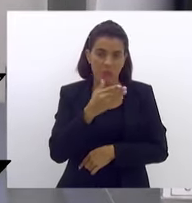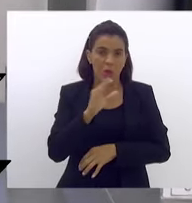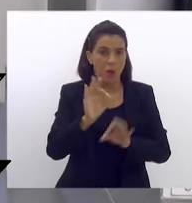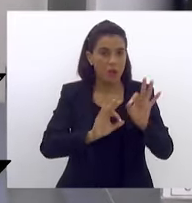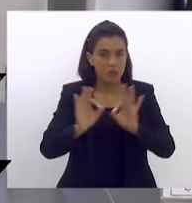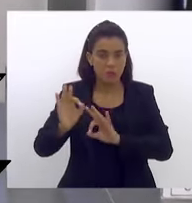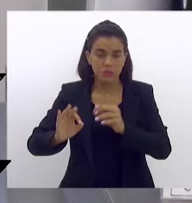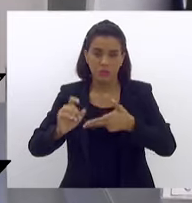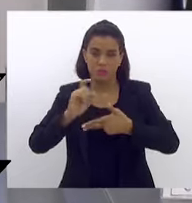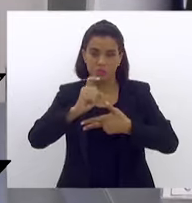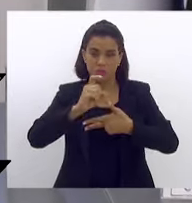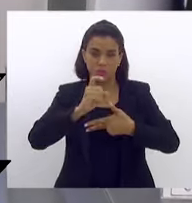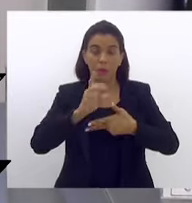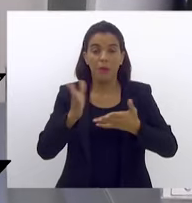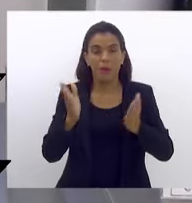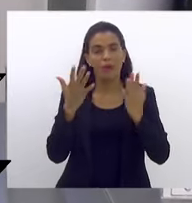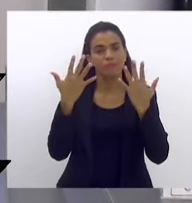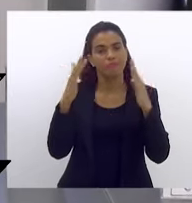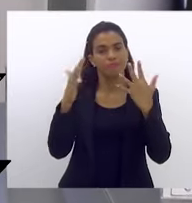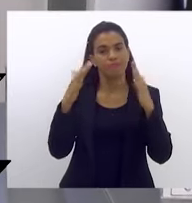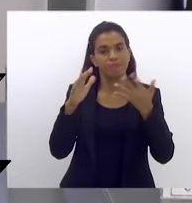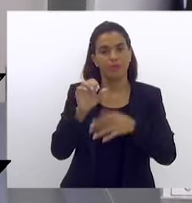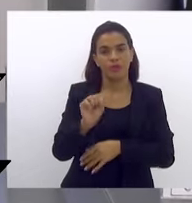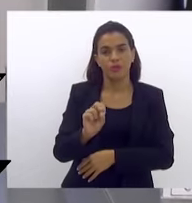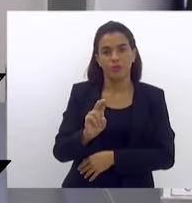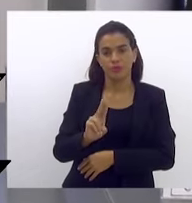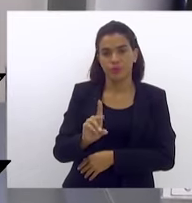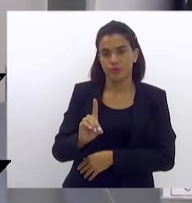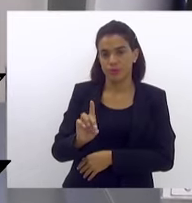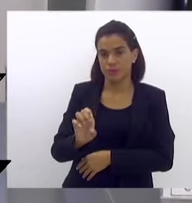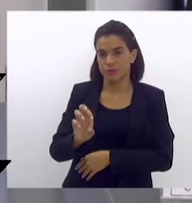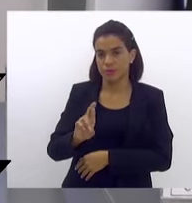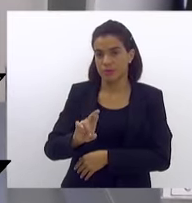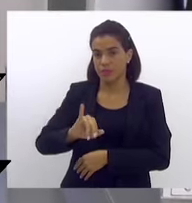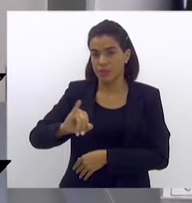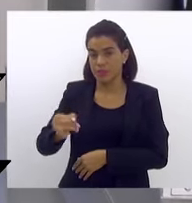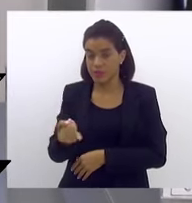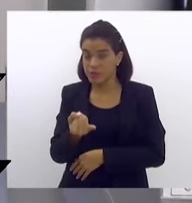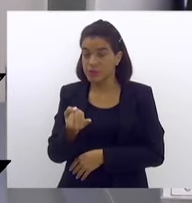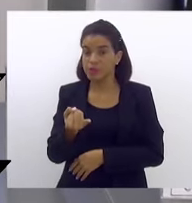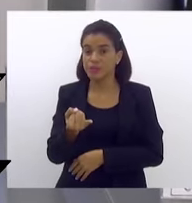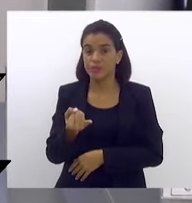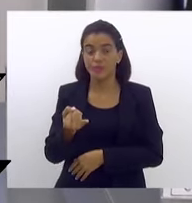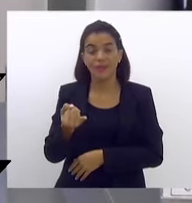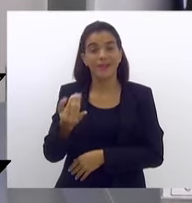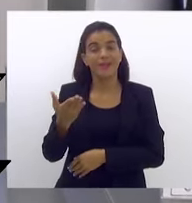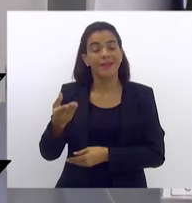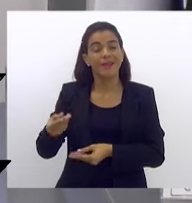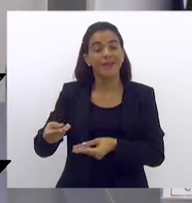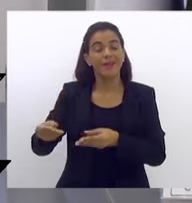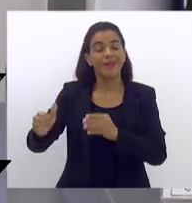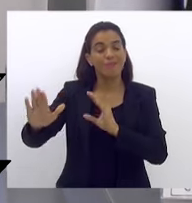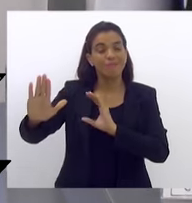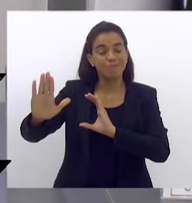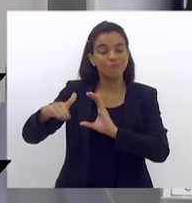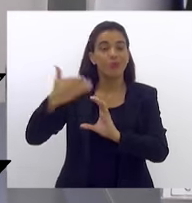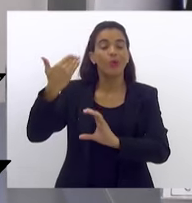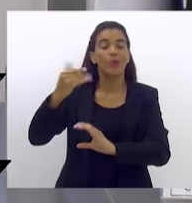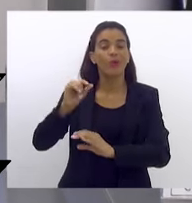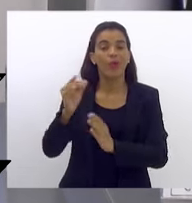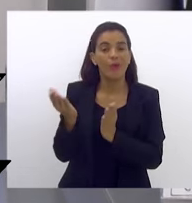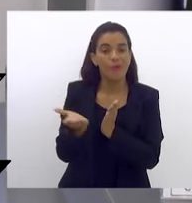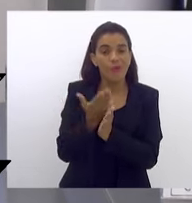parabenizar aqui a sudde o presidente Renato de Paula que mandou um caderno a exemplo do que fazem os